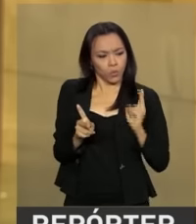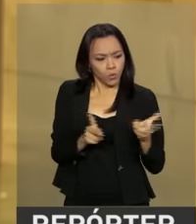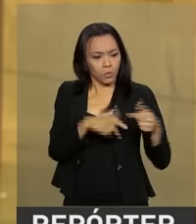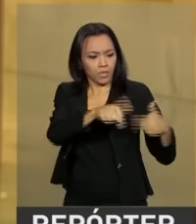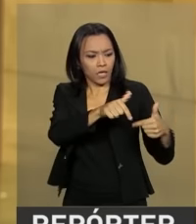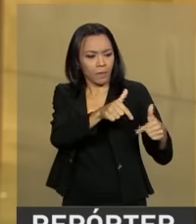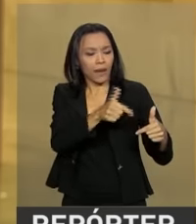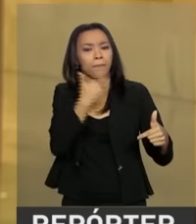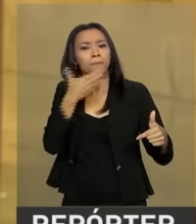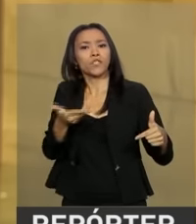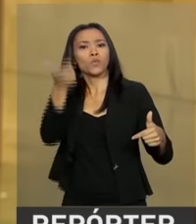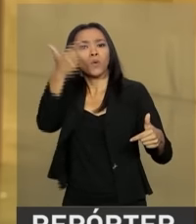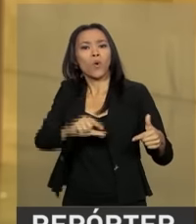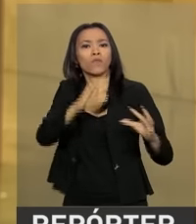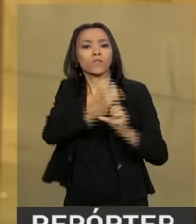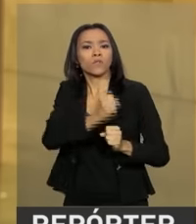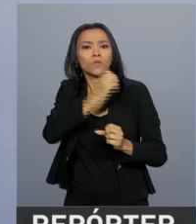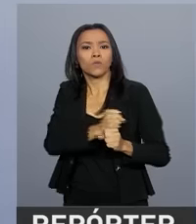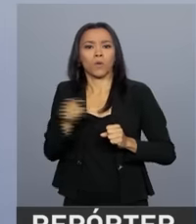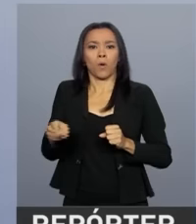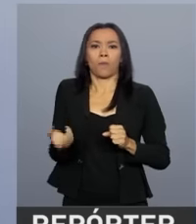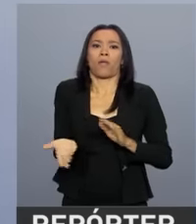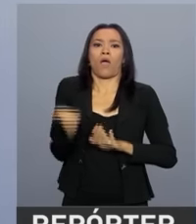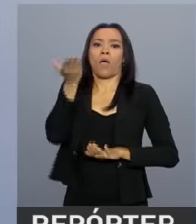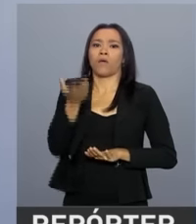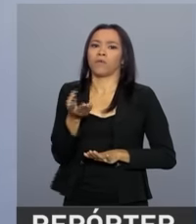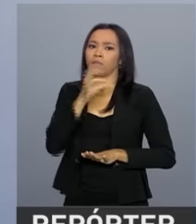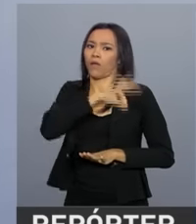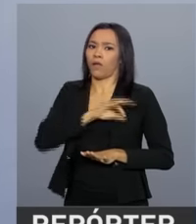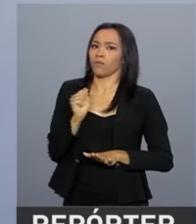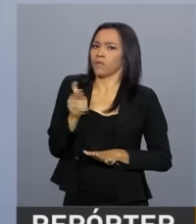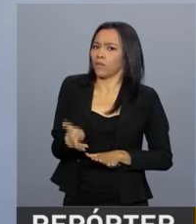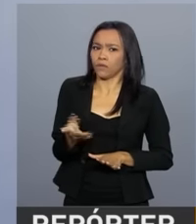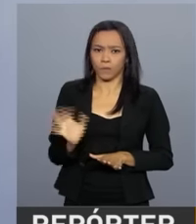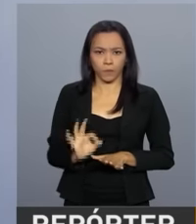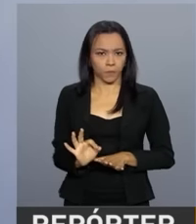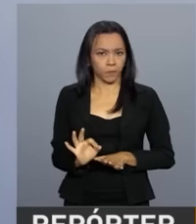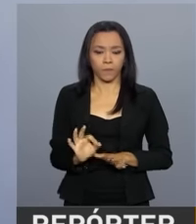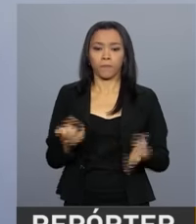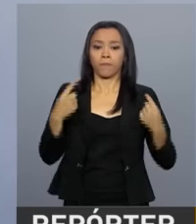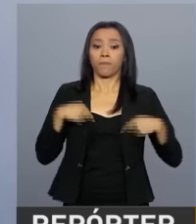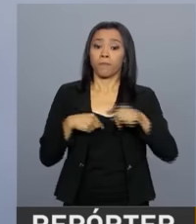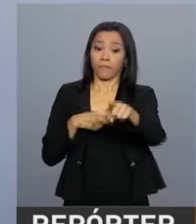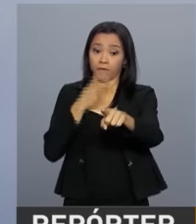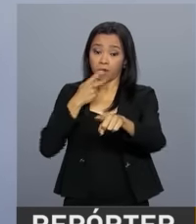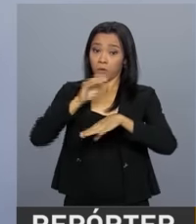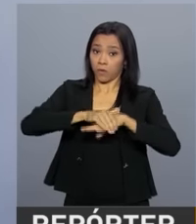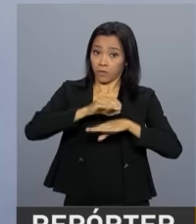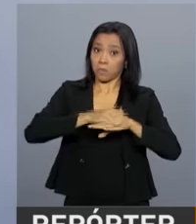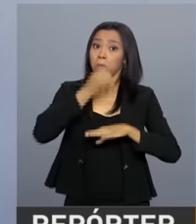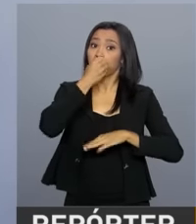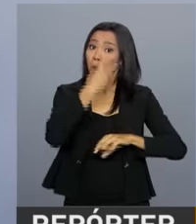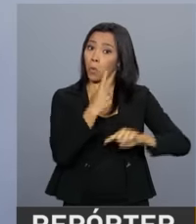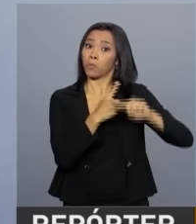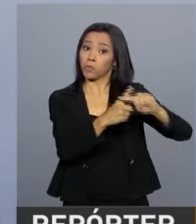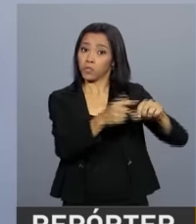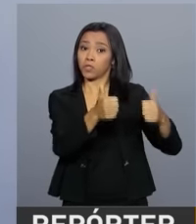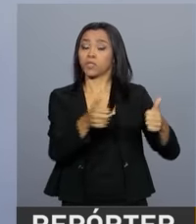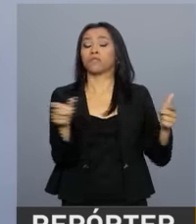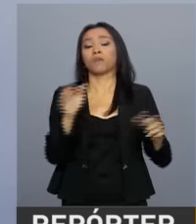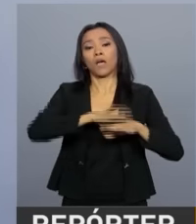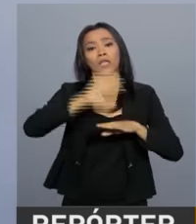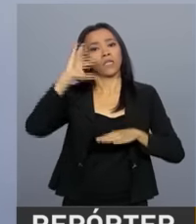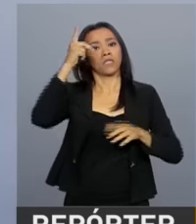requerer um novo cálculo para o benefício o impacto orçamentário positivo da decisão tomada pelo Supremo Tribunal